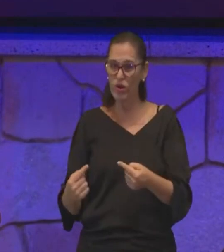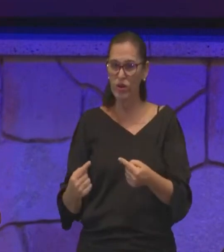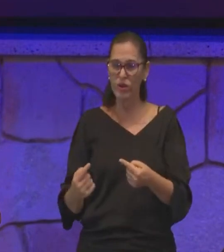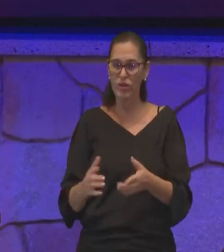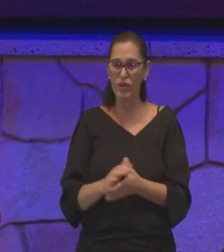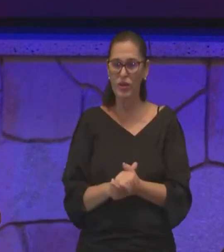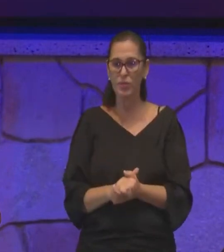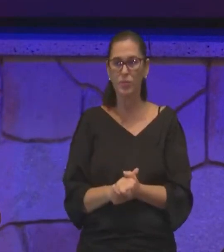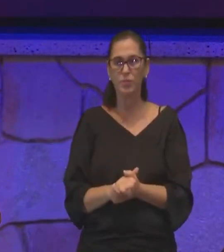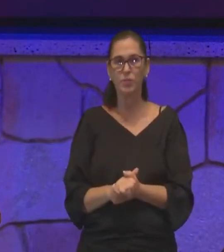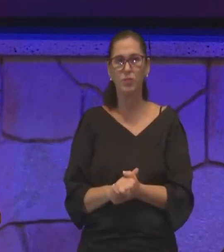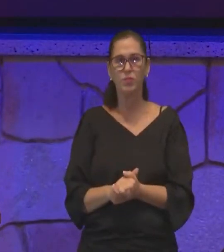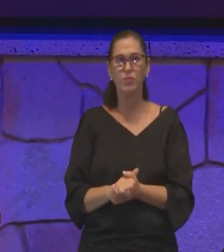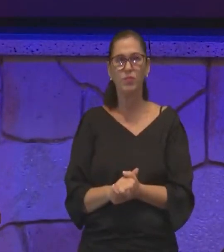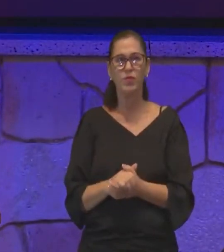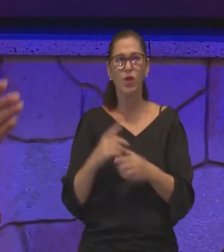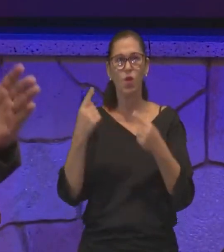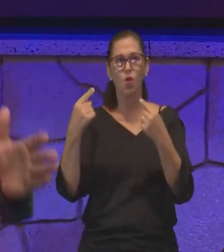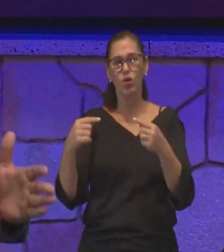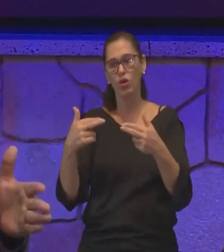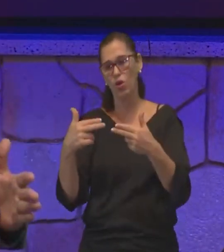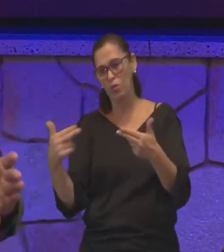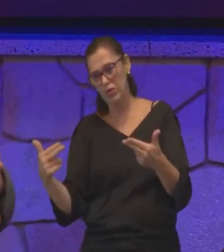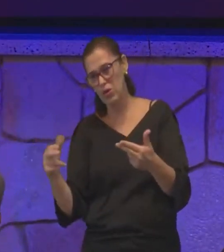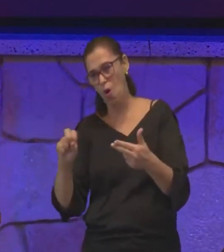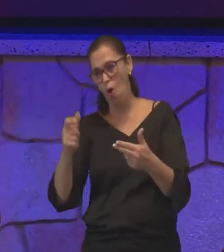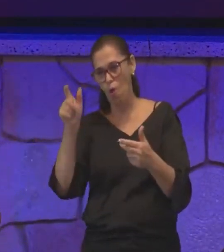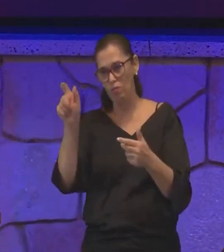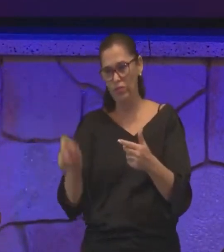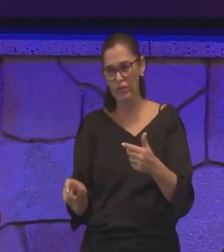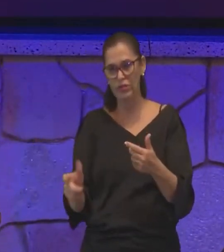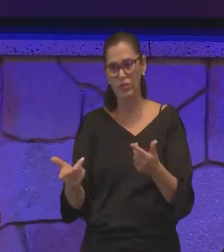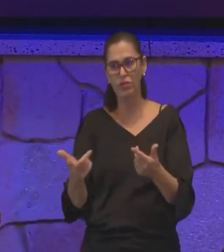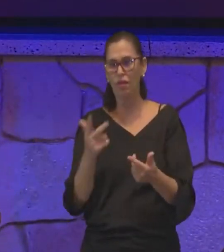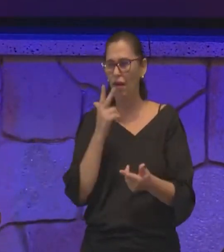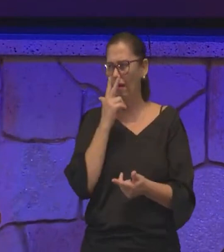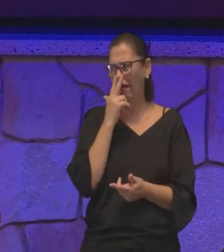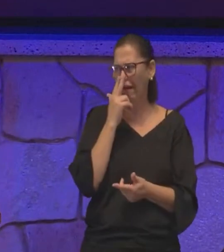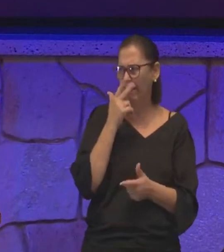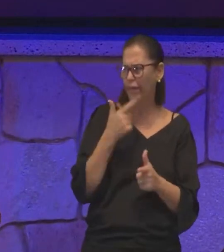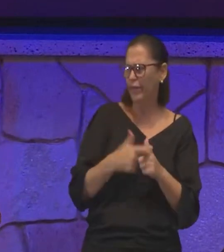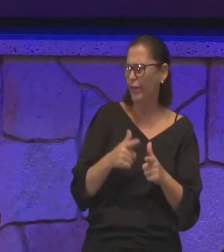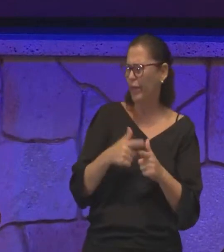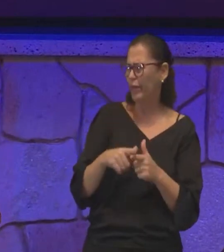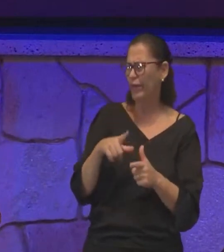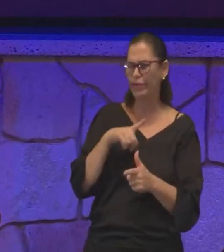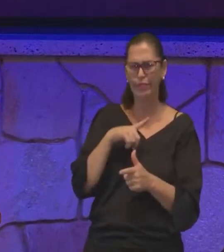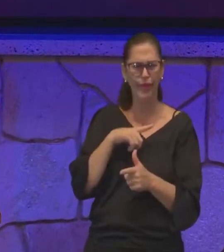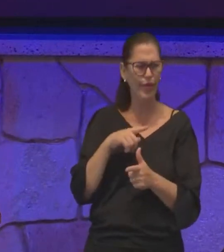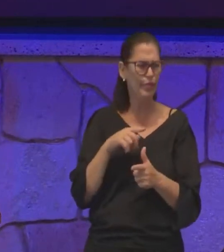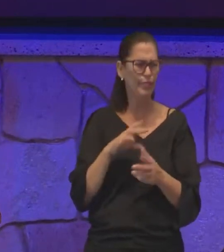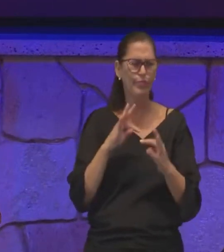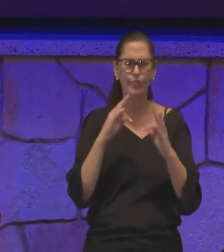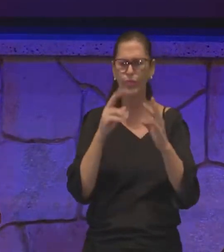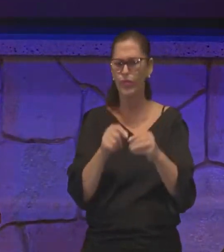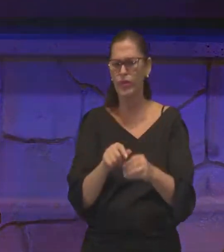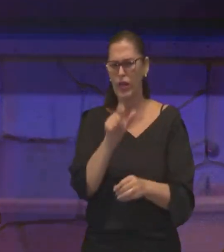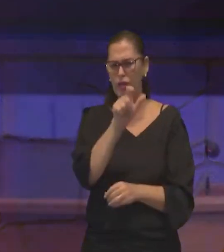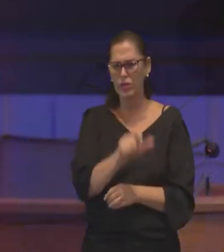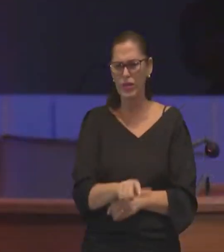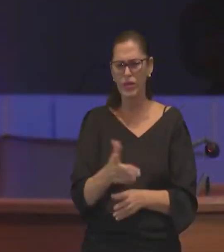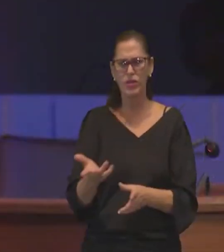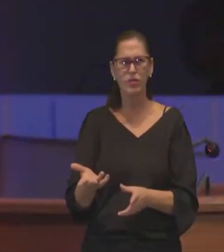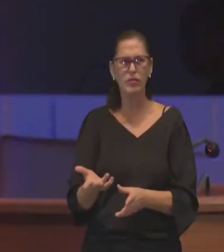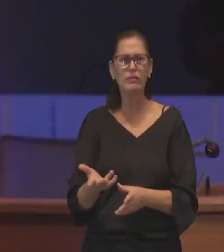oporem contra alguma coisa ou contra alguém, que acham problema em tudo, em qualquer coisa, essas pessoas são